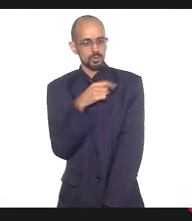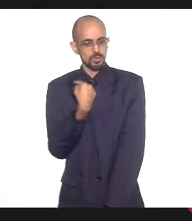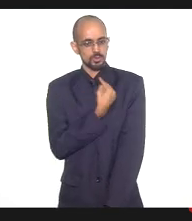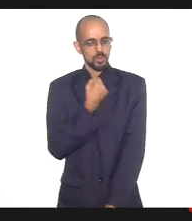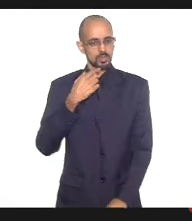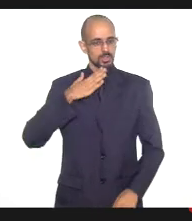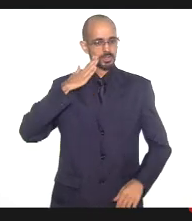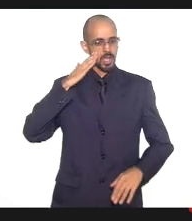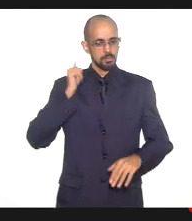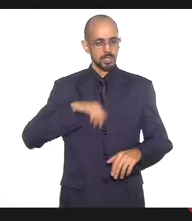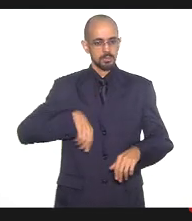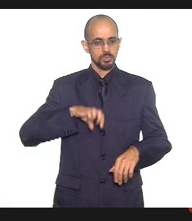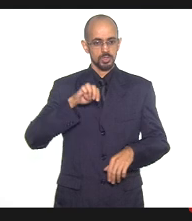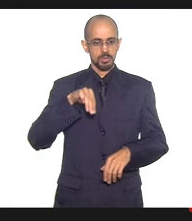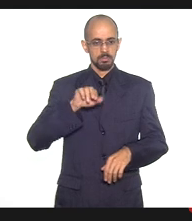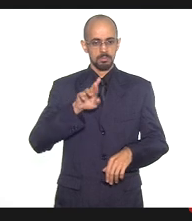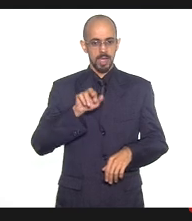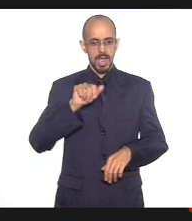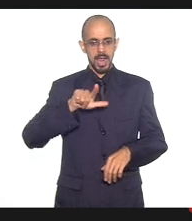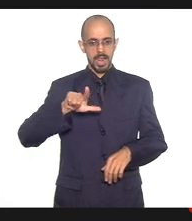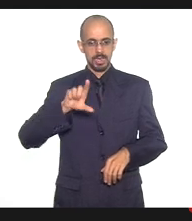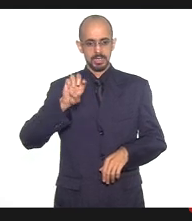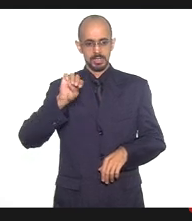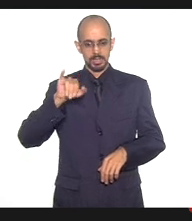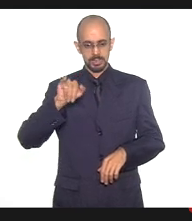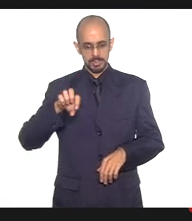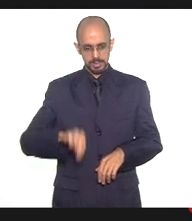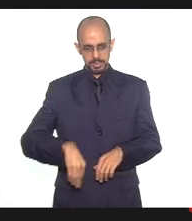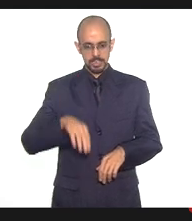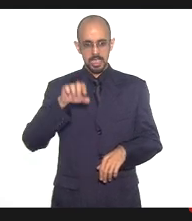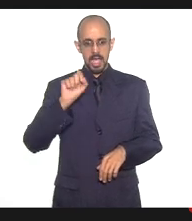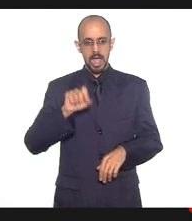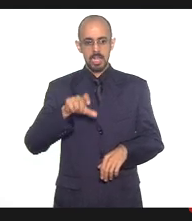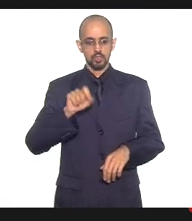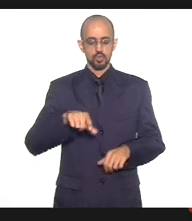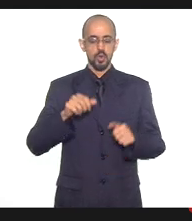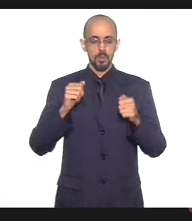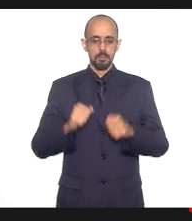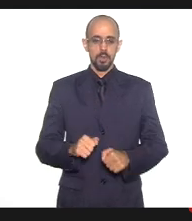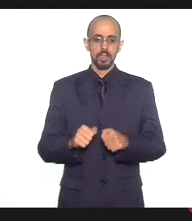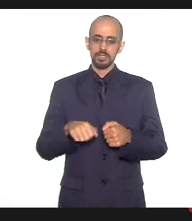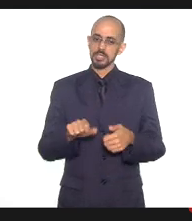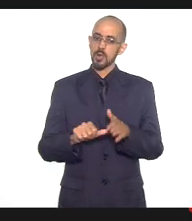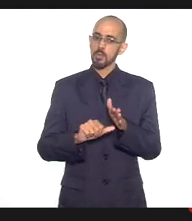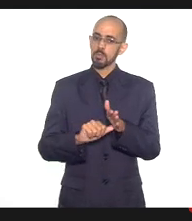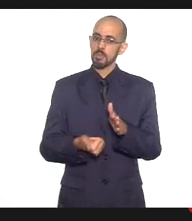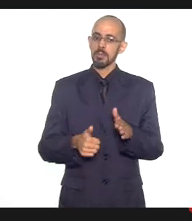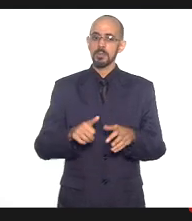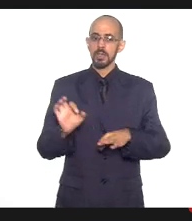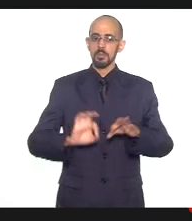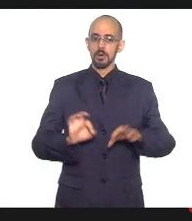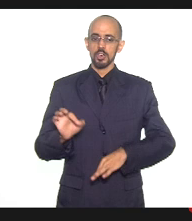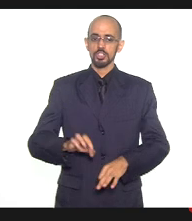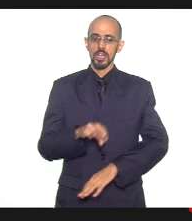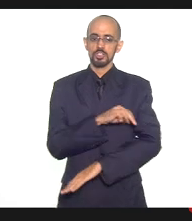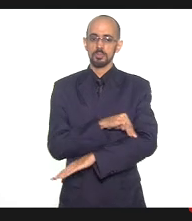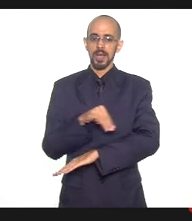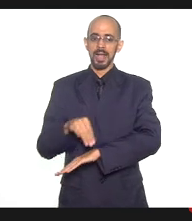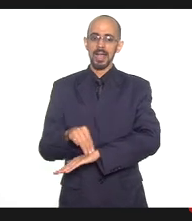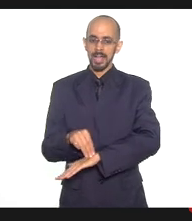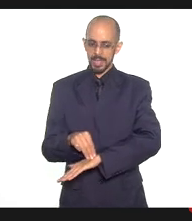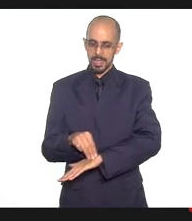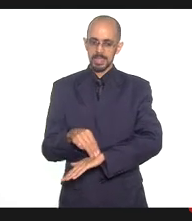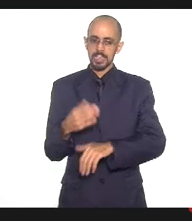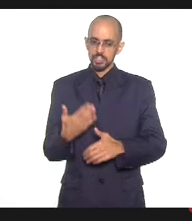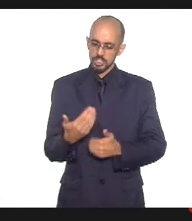que Marlin Azul pode ser o início da criação de um hub em Macaé, né, para o gás, e a gente quer poder contribuir com